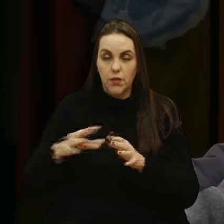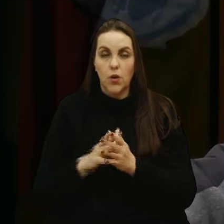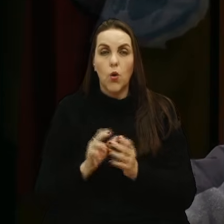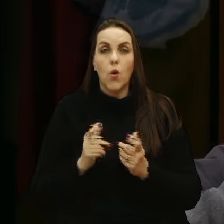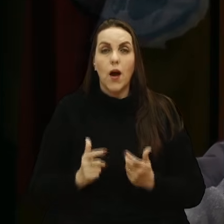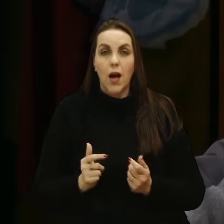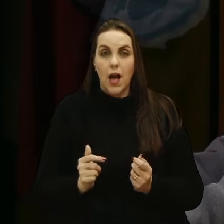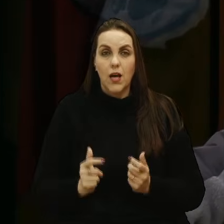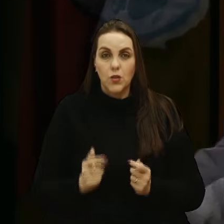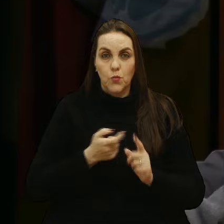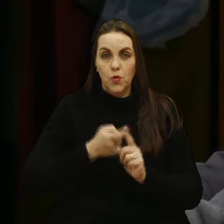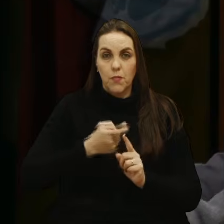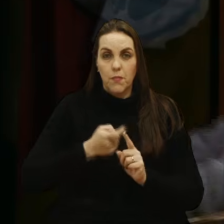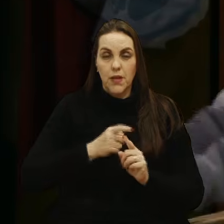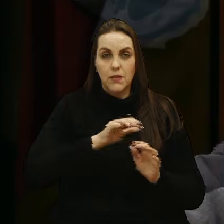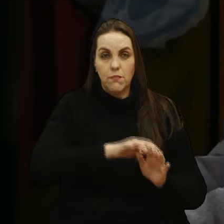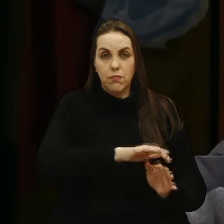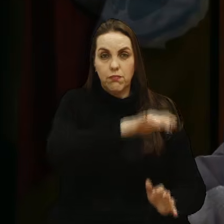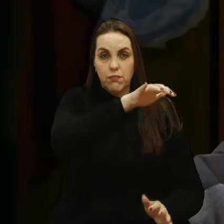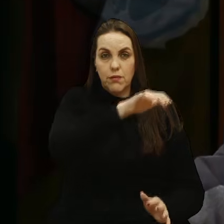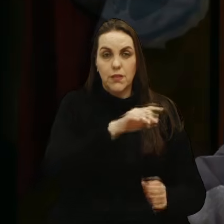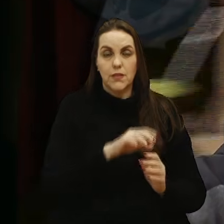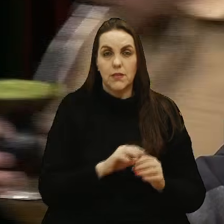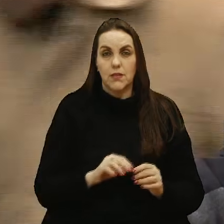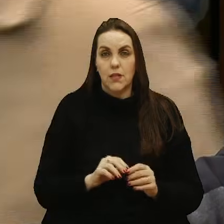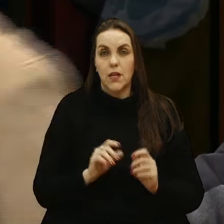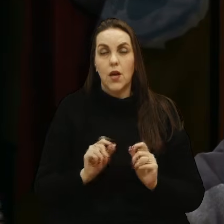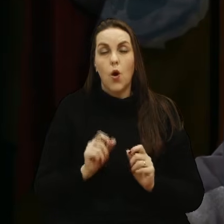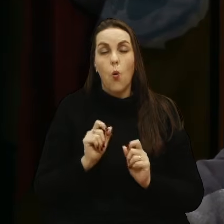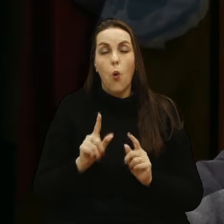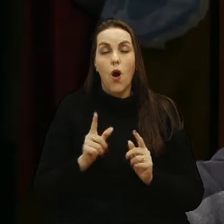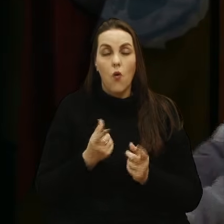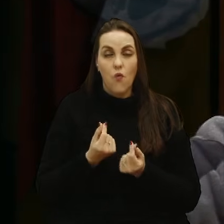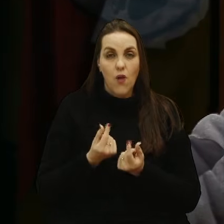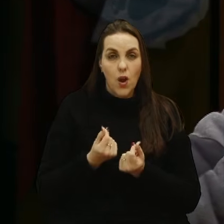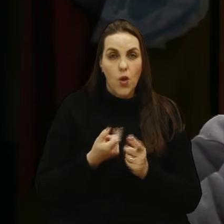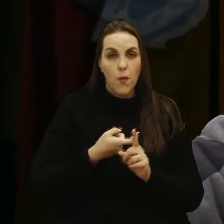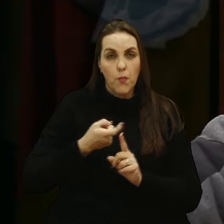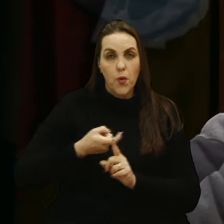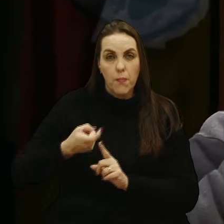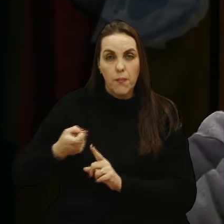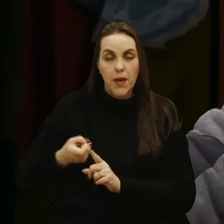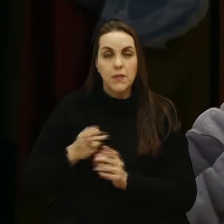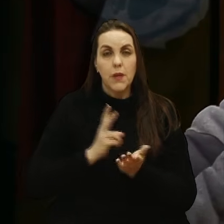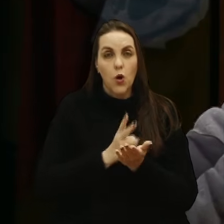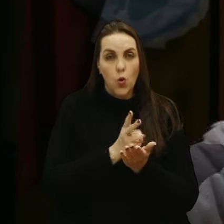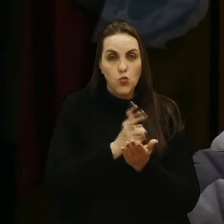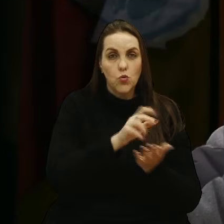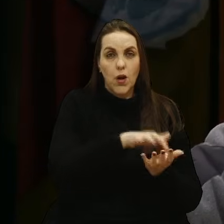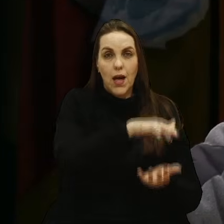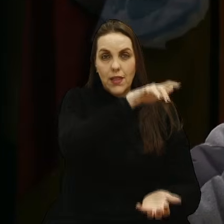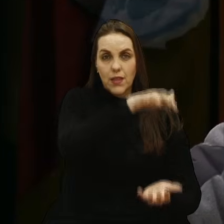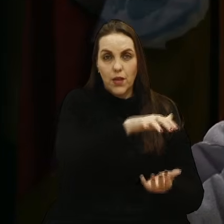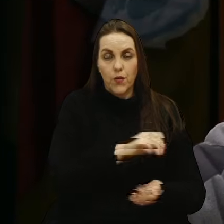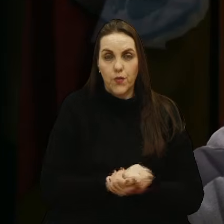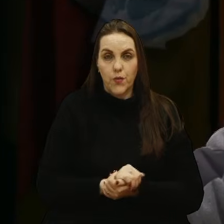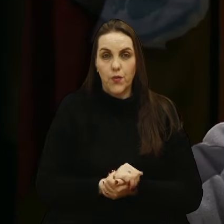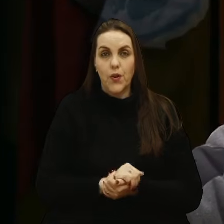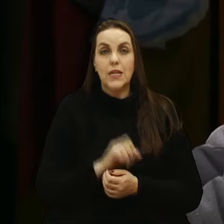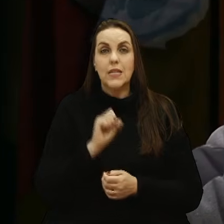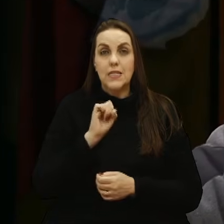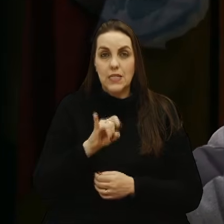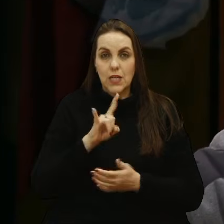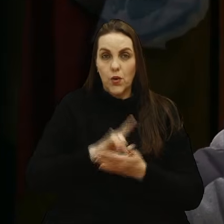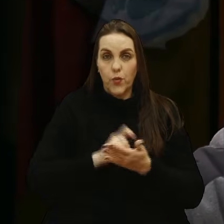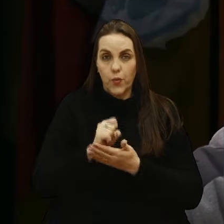do aterro sanitário? Qual é o valor recebido mensalmente para a manutenção do aterro sanitário? Eventual retirada do